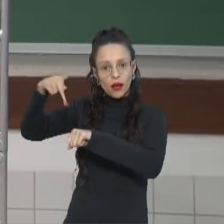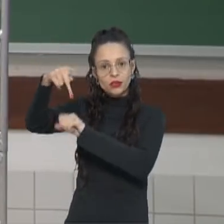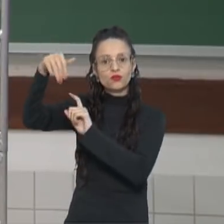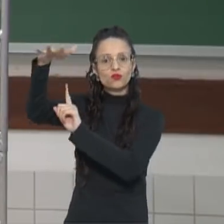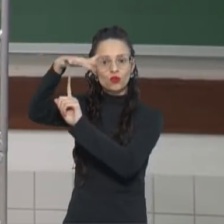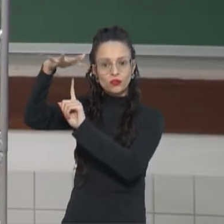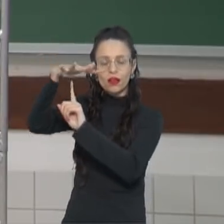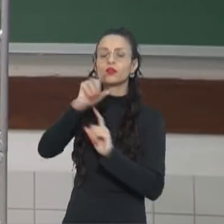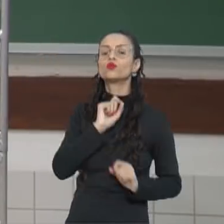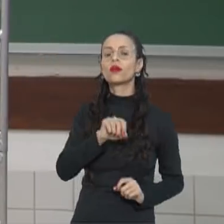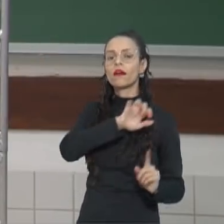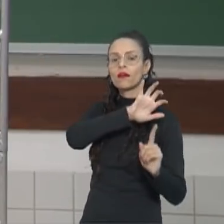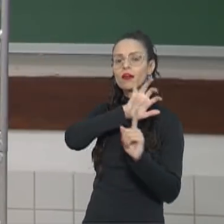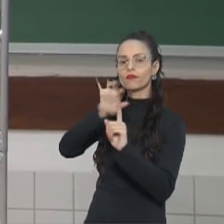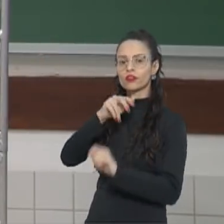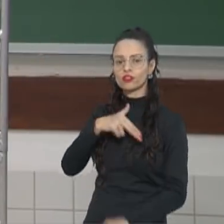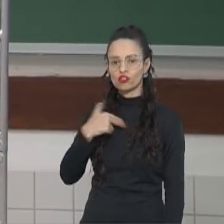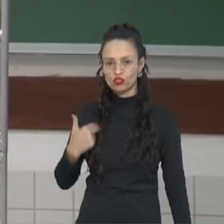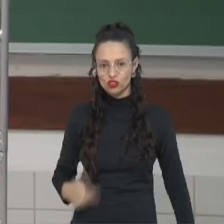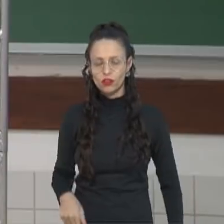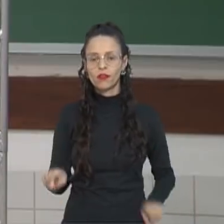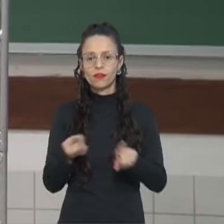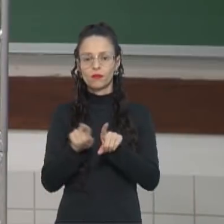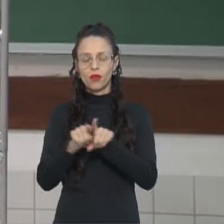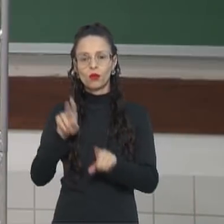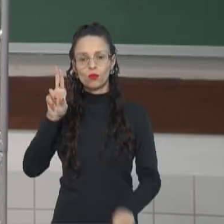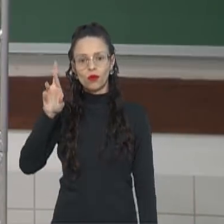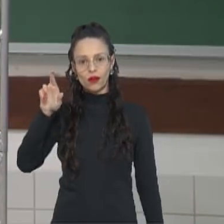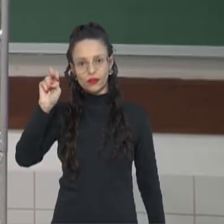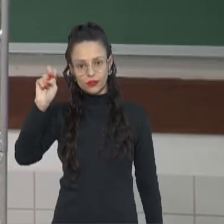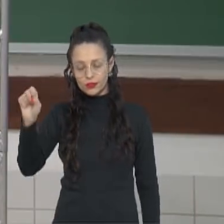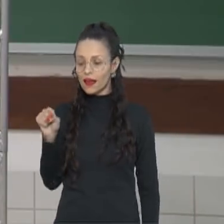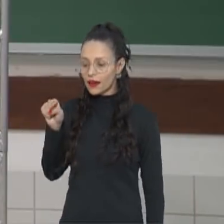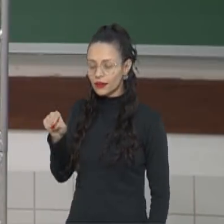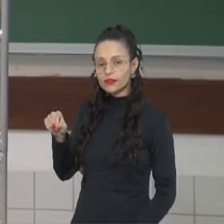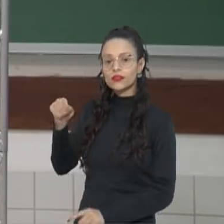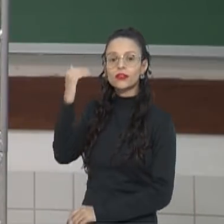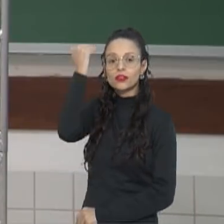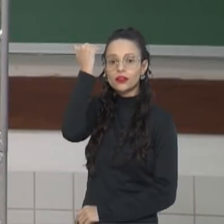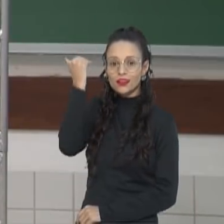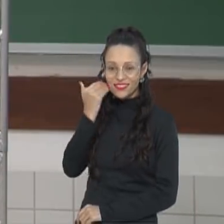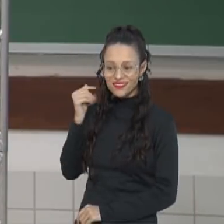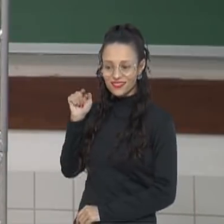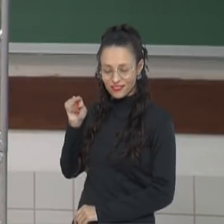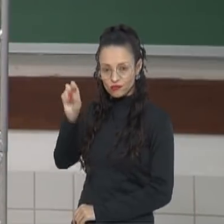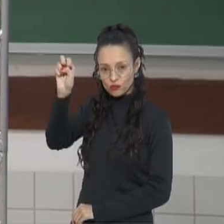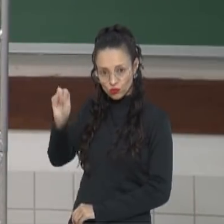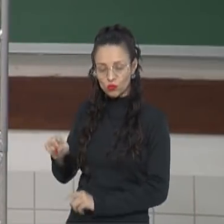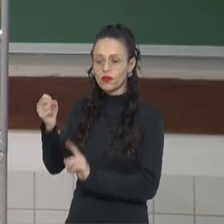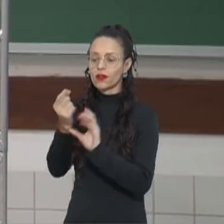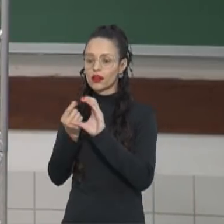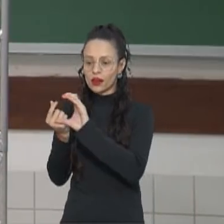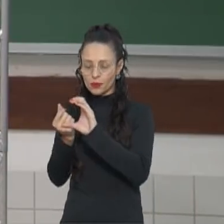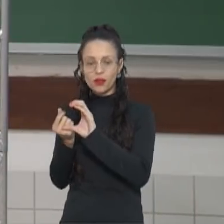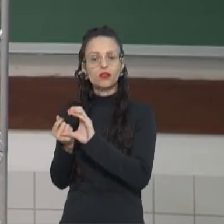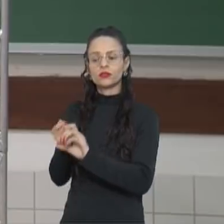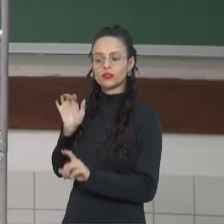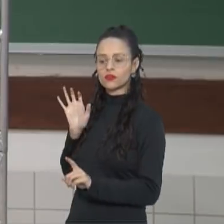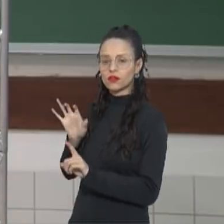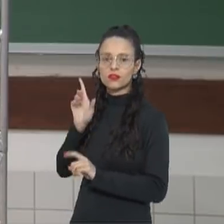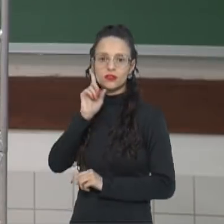grande influência da China e da União Soviética. Coreia do Sul, capitalista, grande influência dos Estados